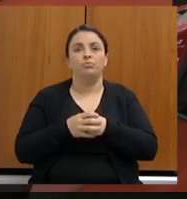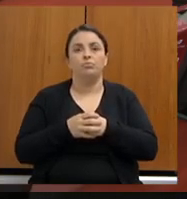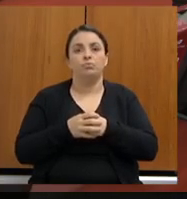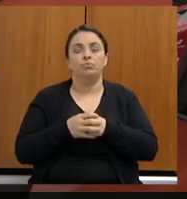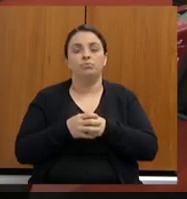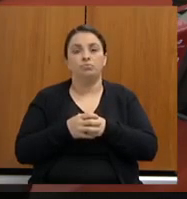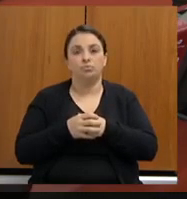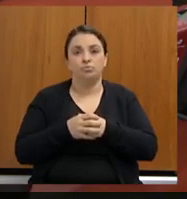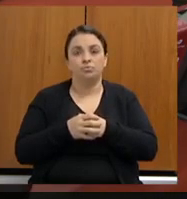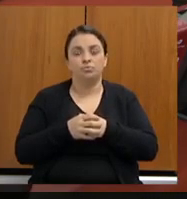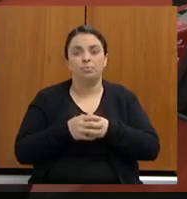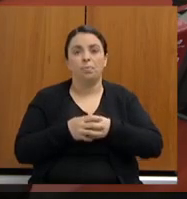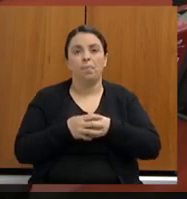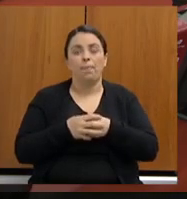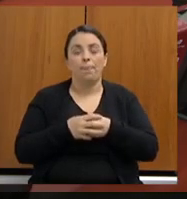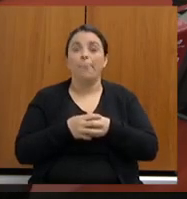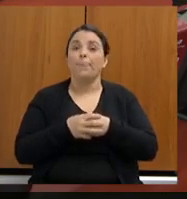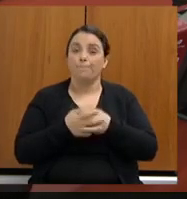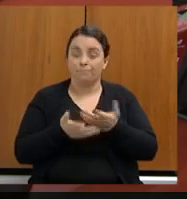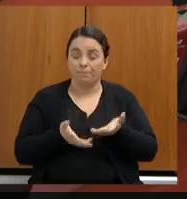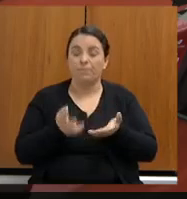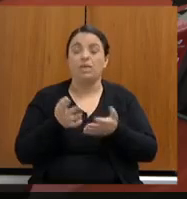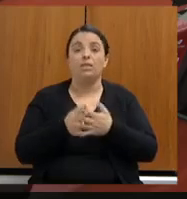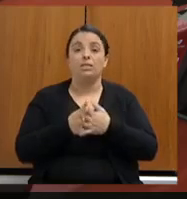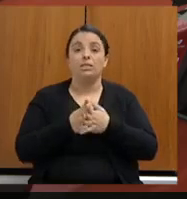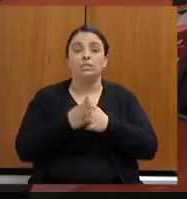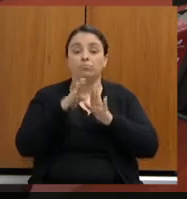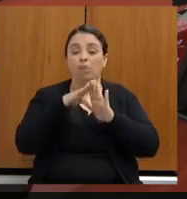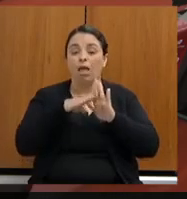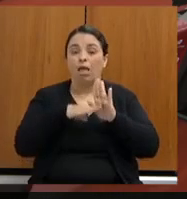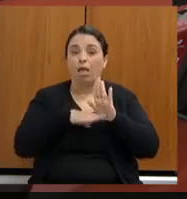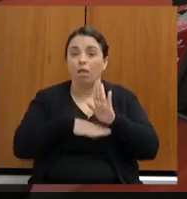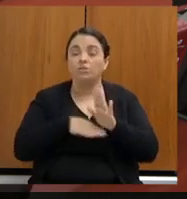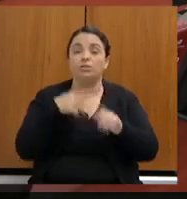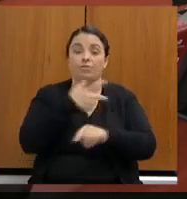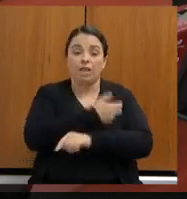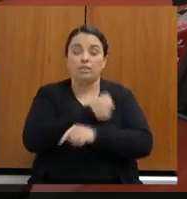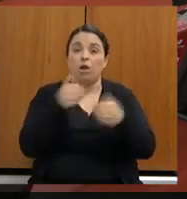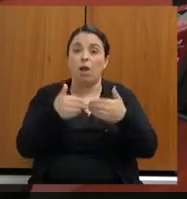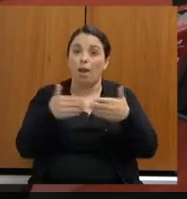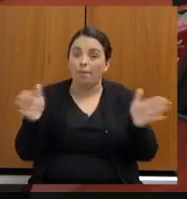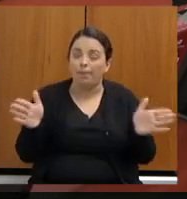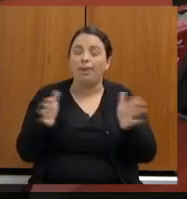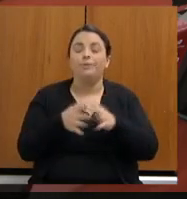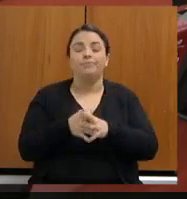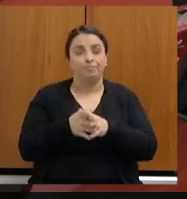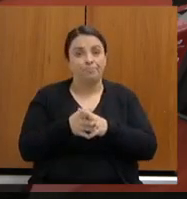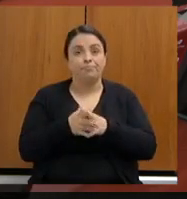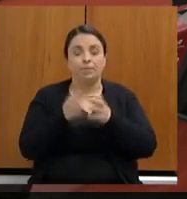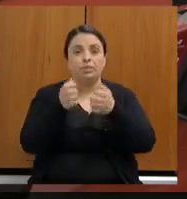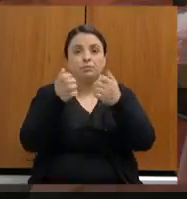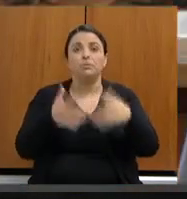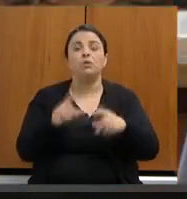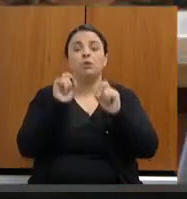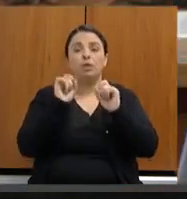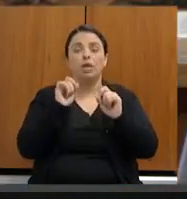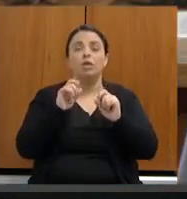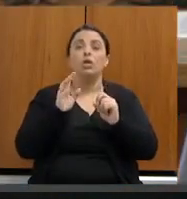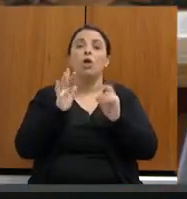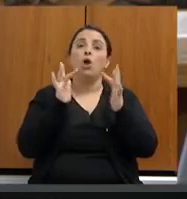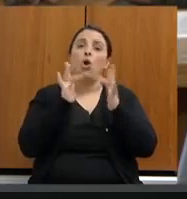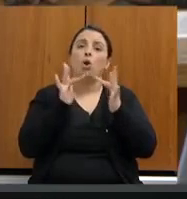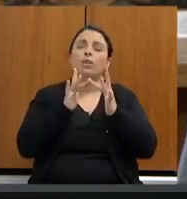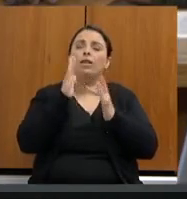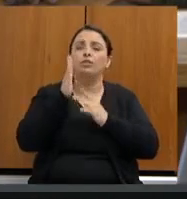e com relação ao cronograma de ampliação da vacinação nós estamos com um contato direto com